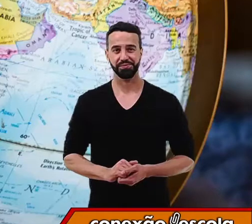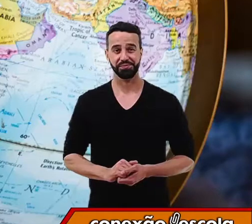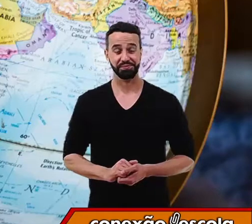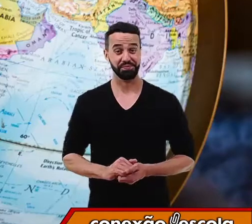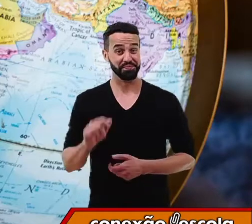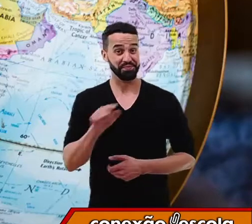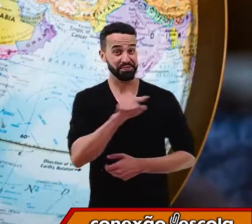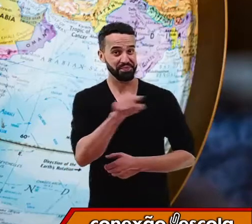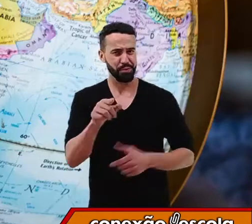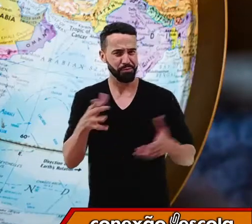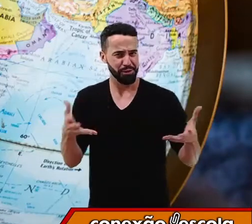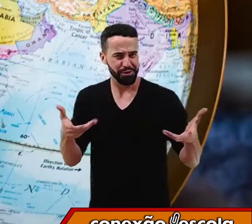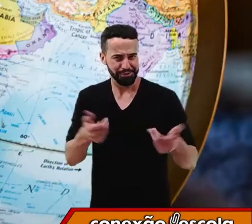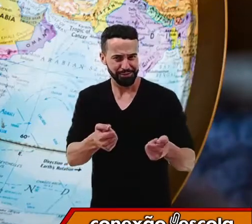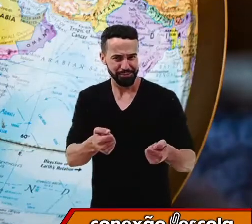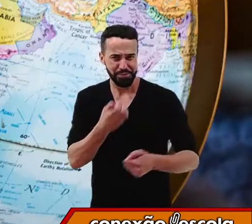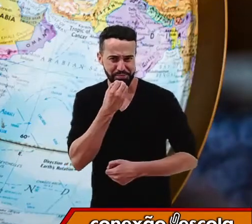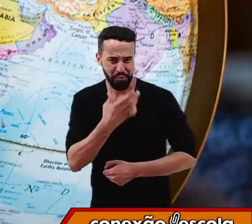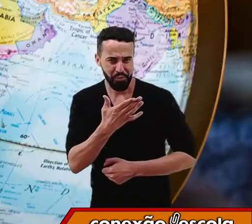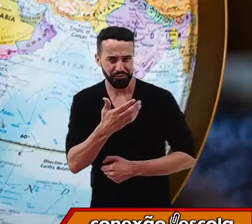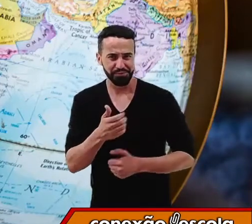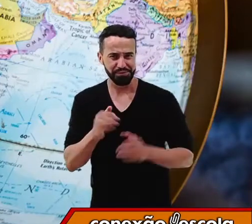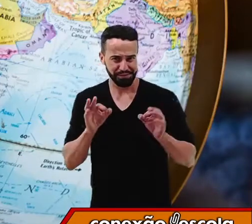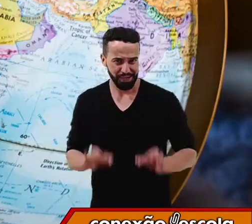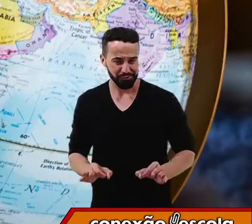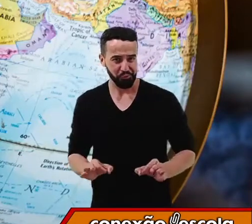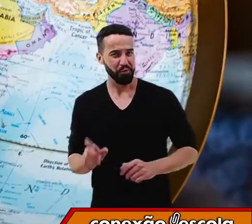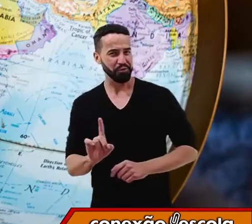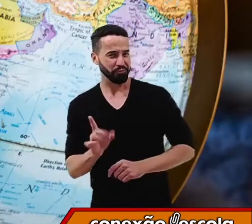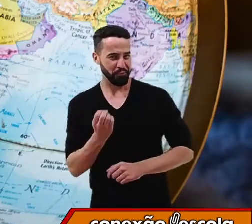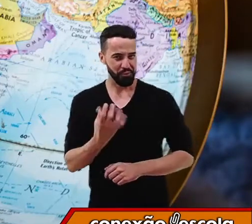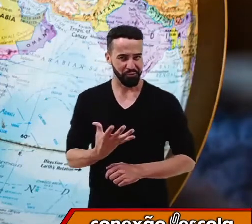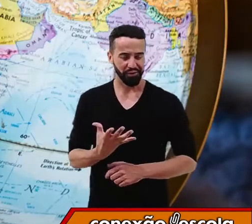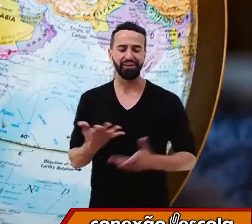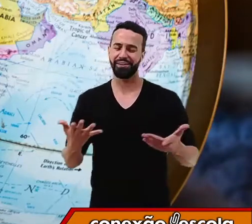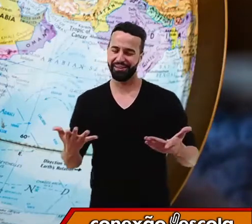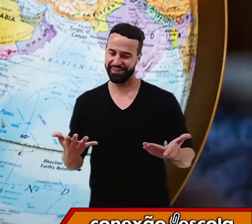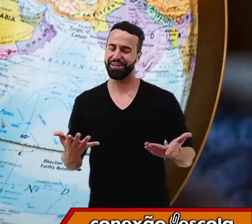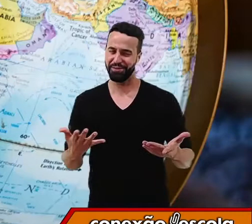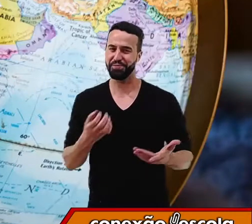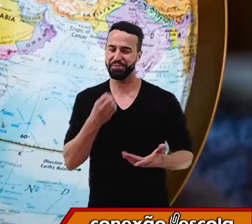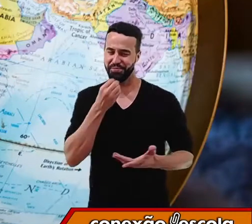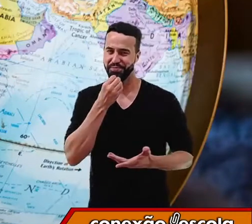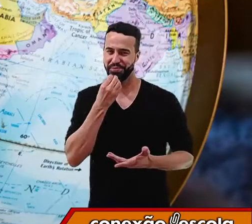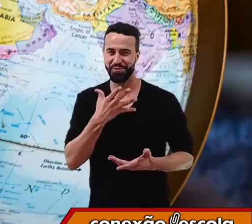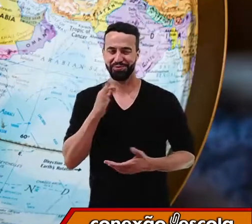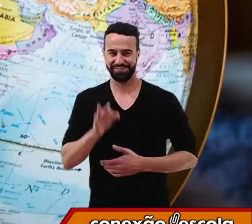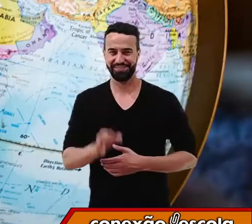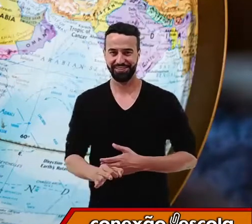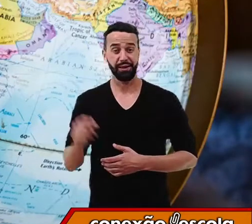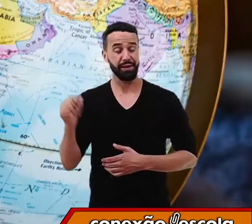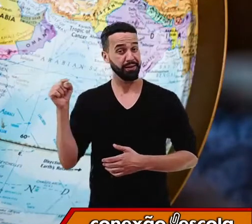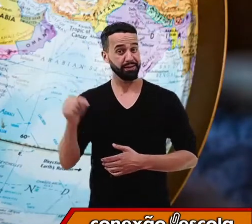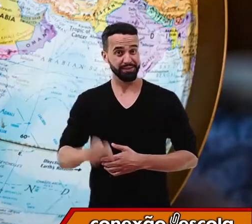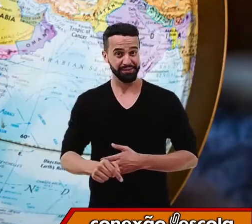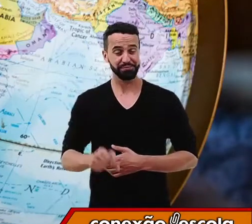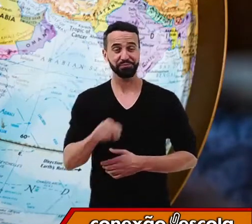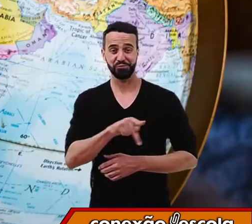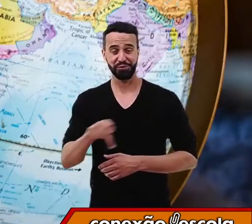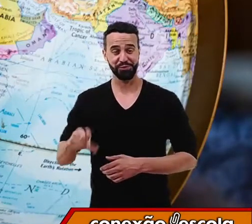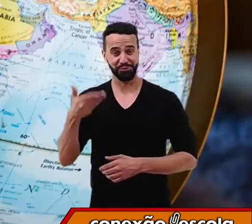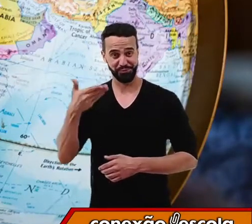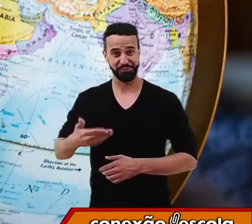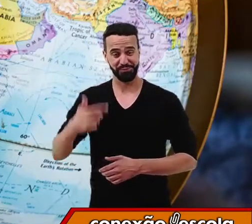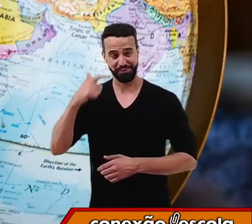Fala, meus queridos, e aí? Bom ou não bom? Bom demais da conta, né? Por aqui,